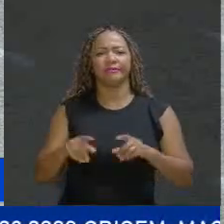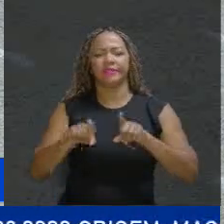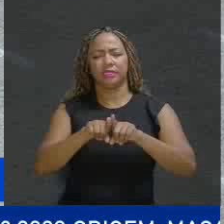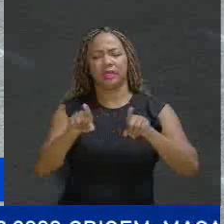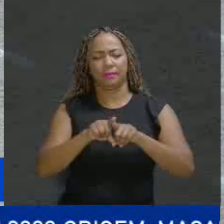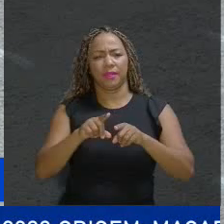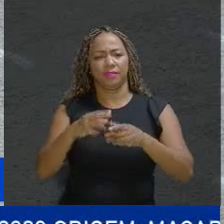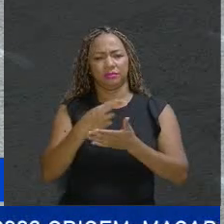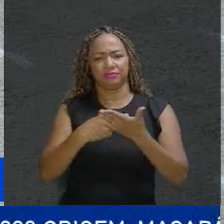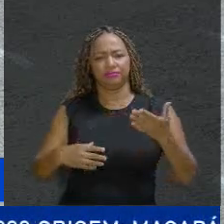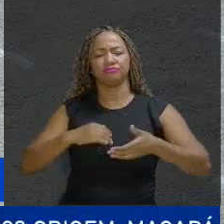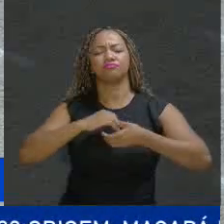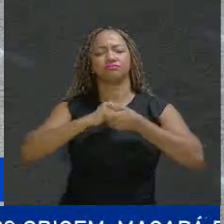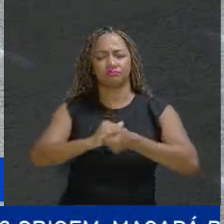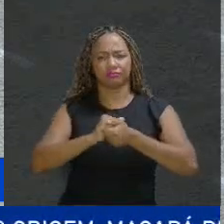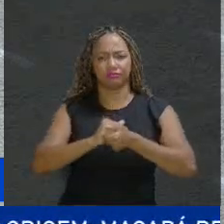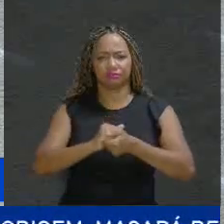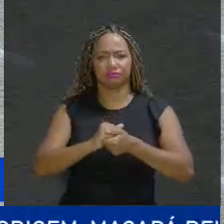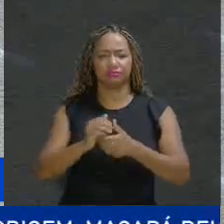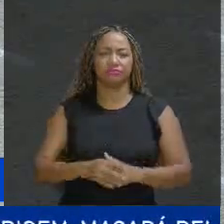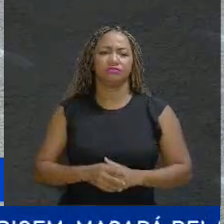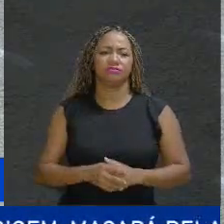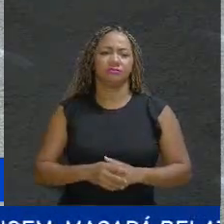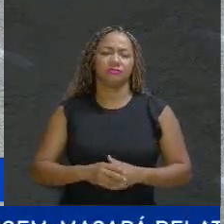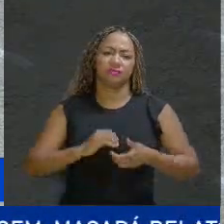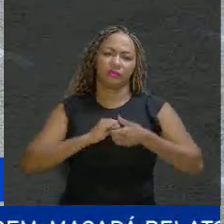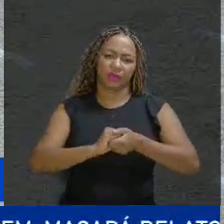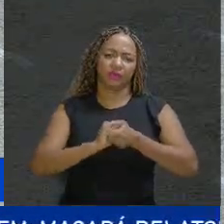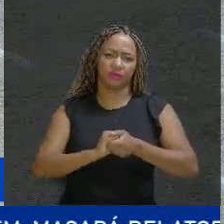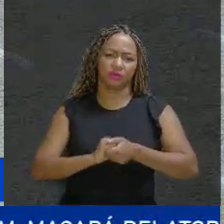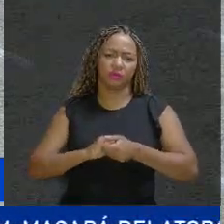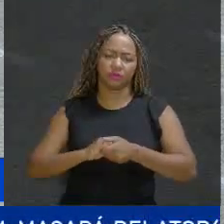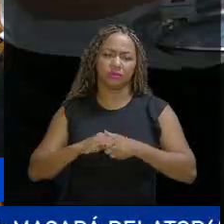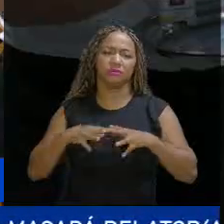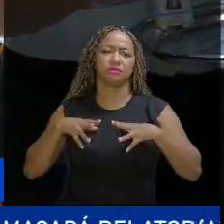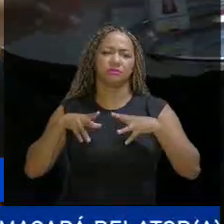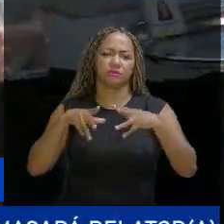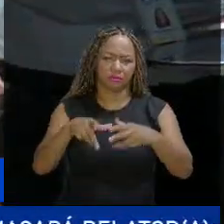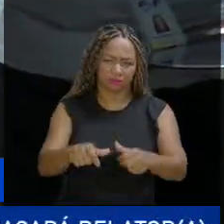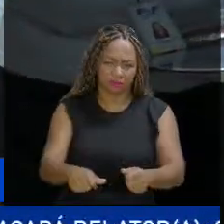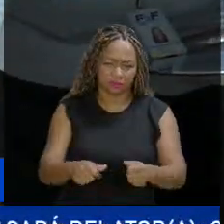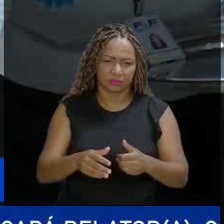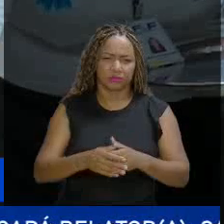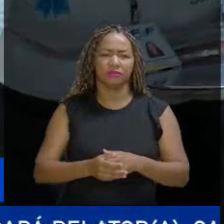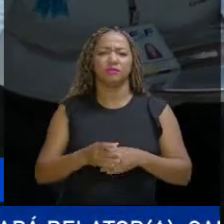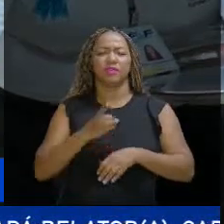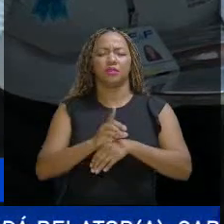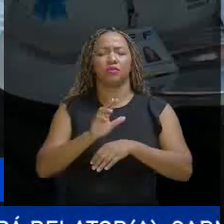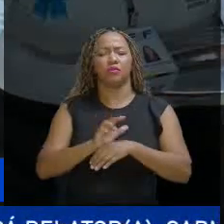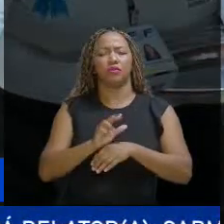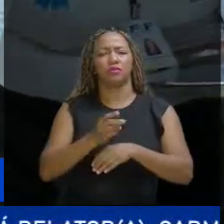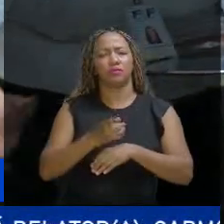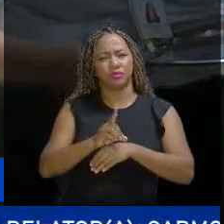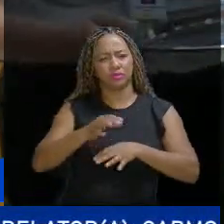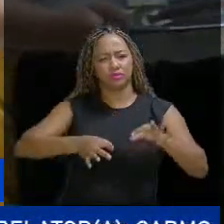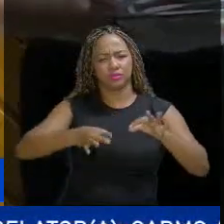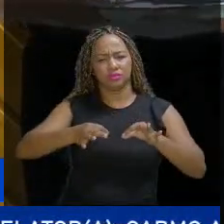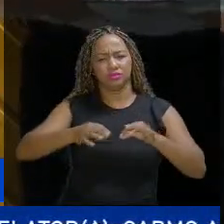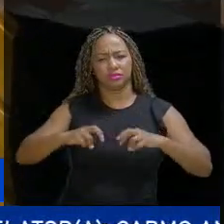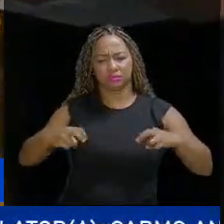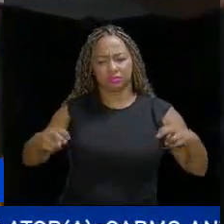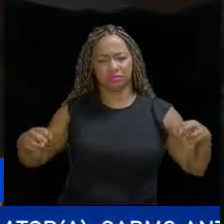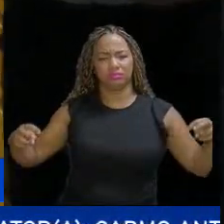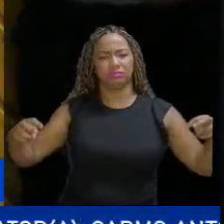cumprimentos. Como de costume, dirijo meus cumprimentos a todos os membros aqui do quórum, doutor Anselmo, doutora Tina,